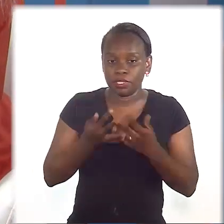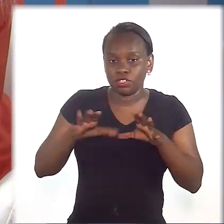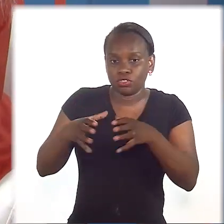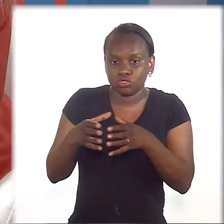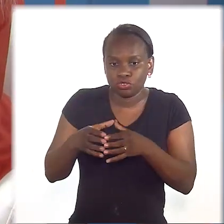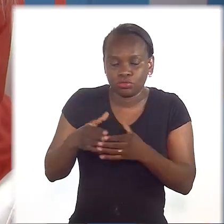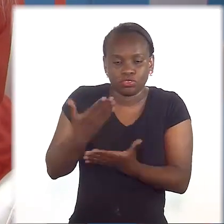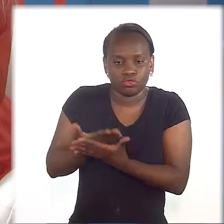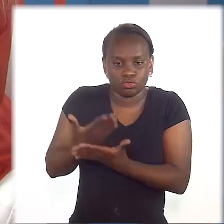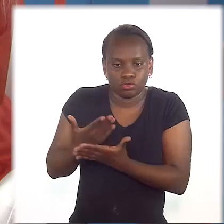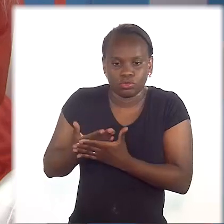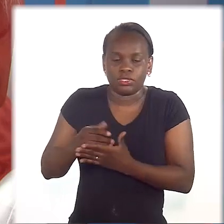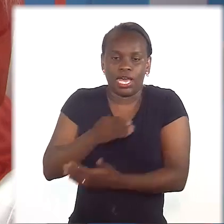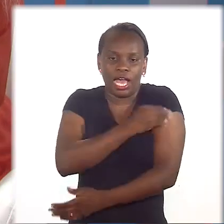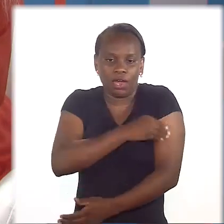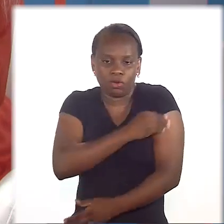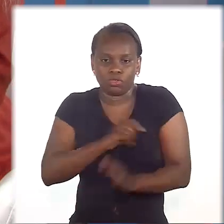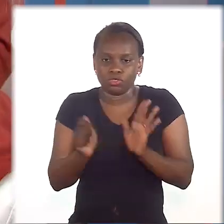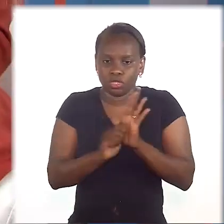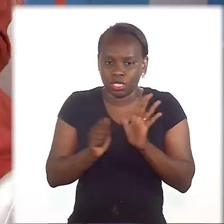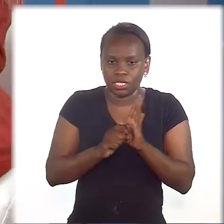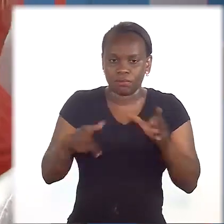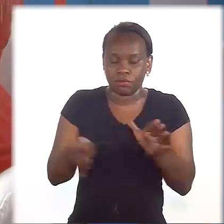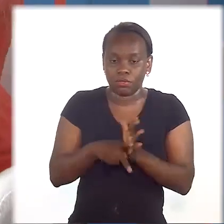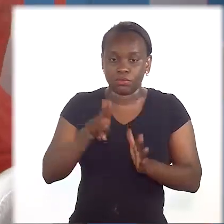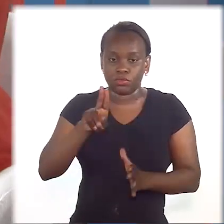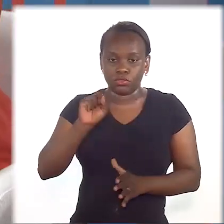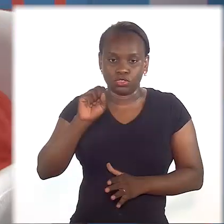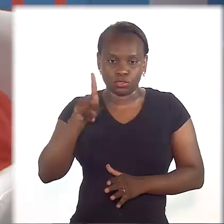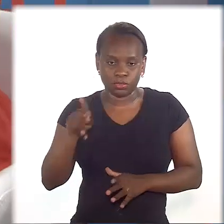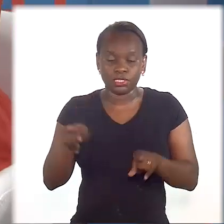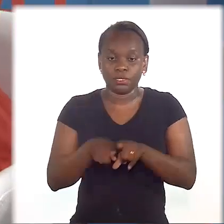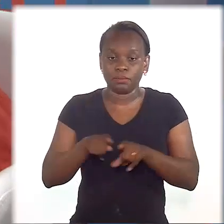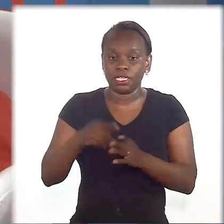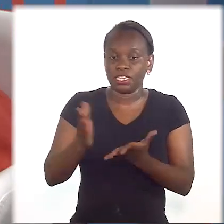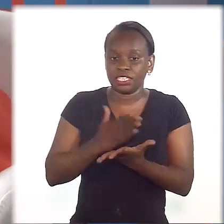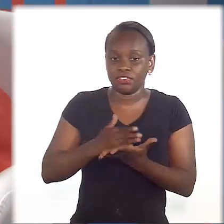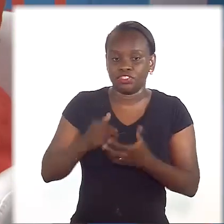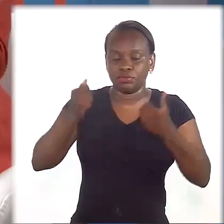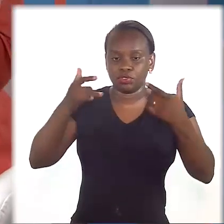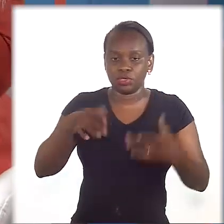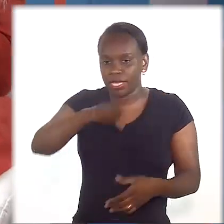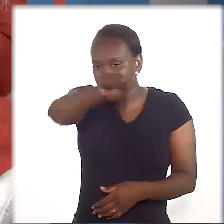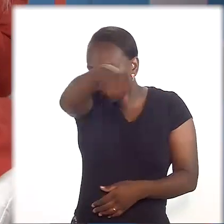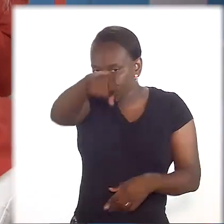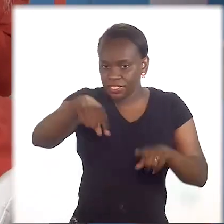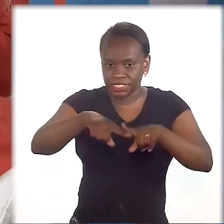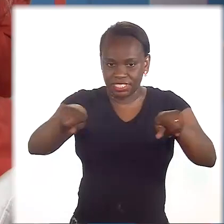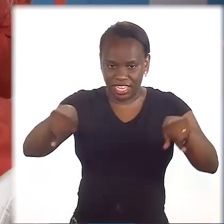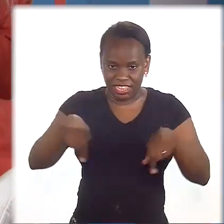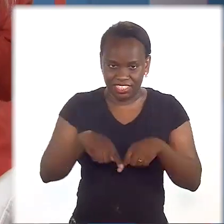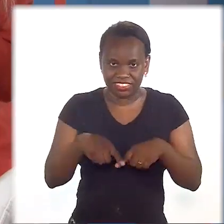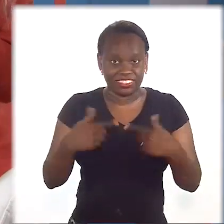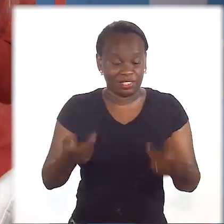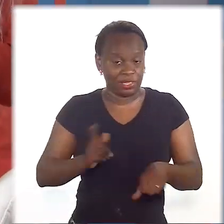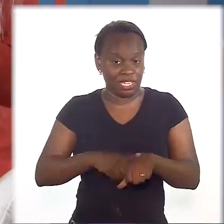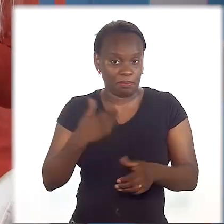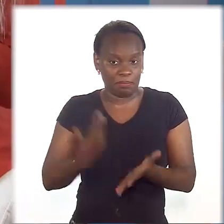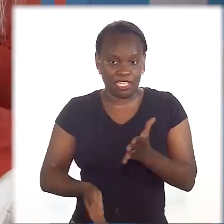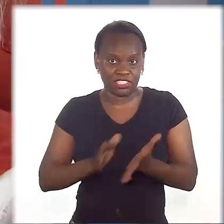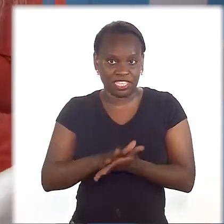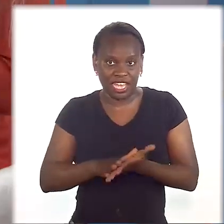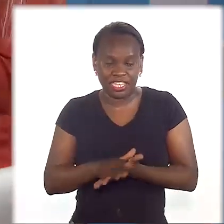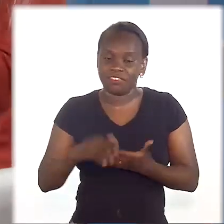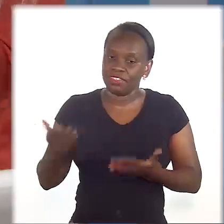de Estudos de Álcool e Drogas da USP e também autor do livro Um Elefante na Sala. Então, já sem perda